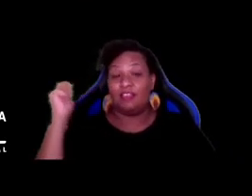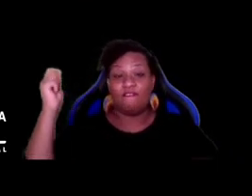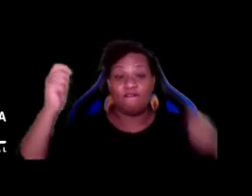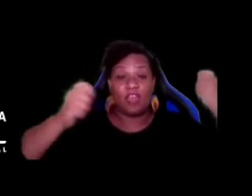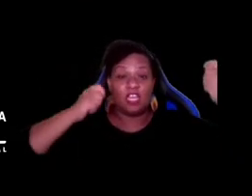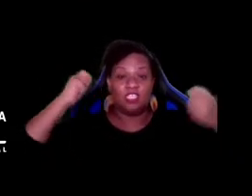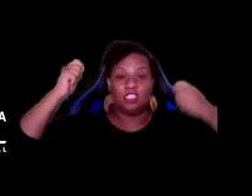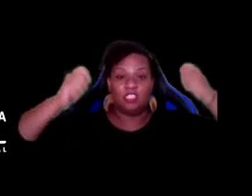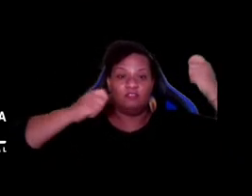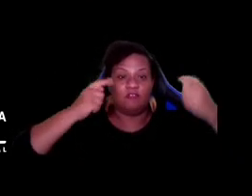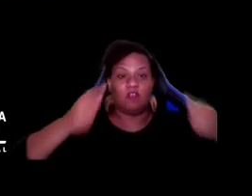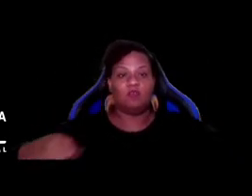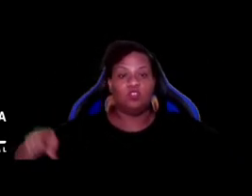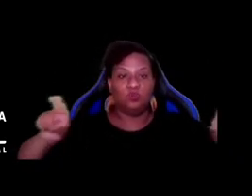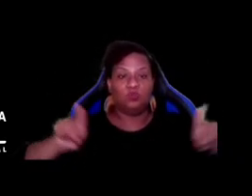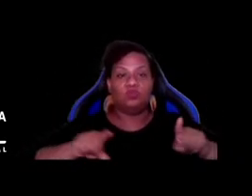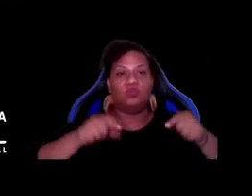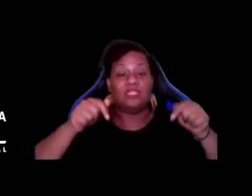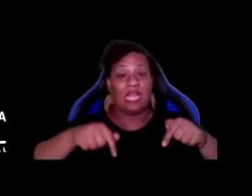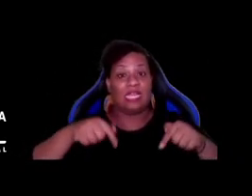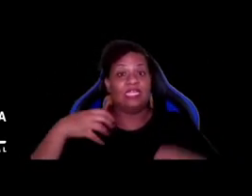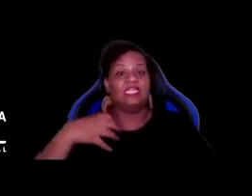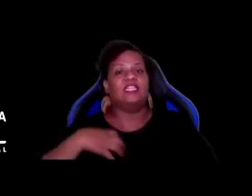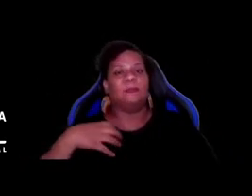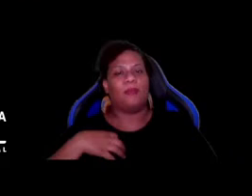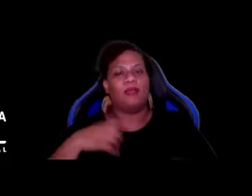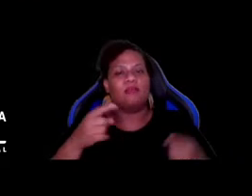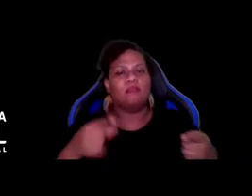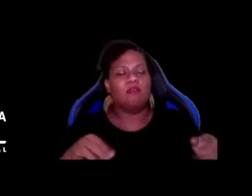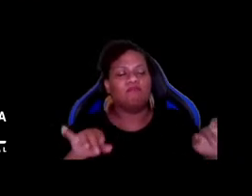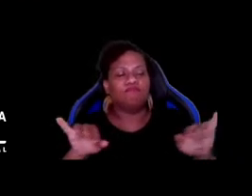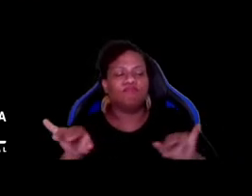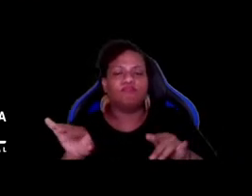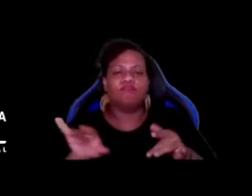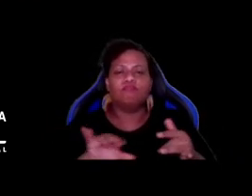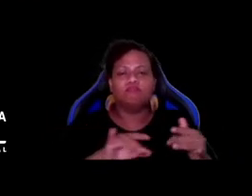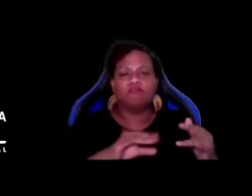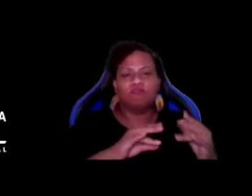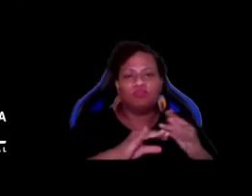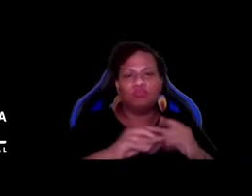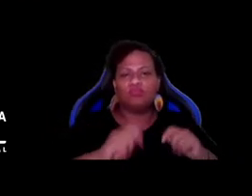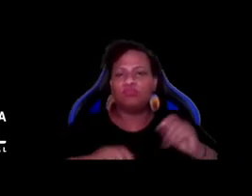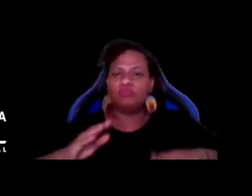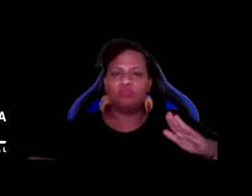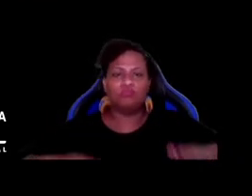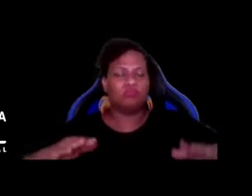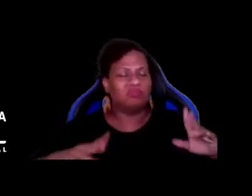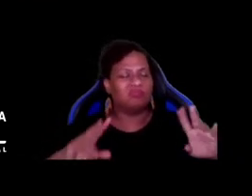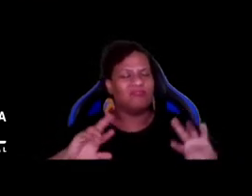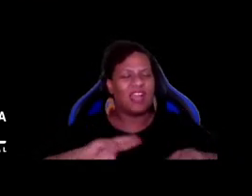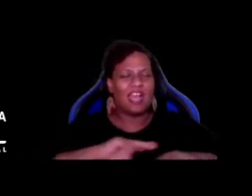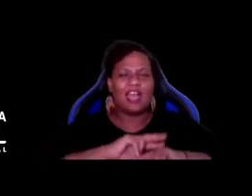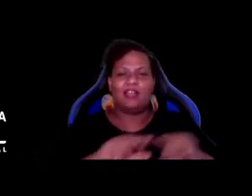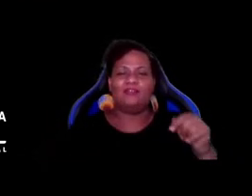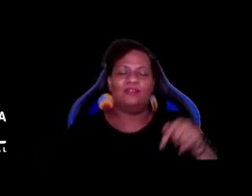instrumental aqui na Bahia, né? Isso é uma coisa que eu gosto sempre de ressaltar,